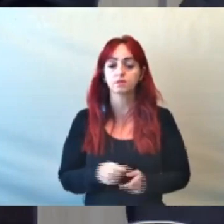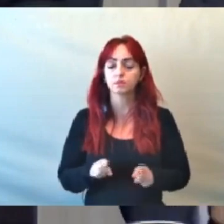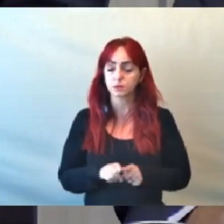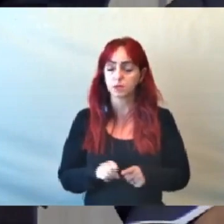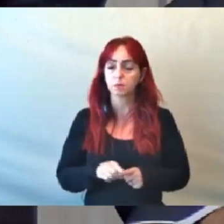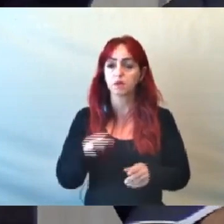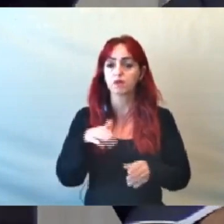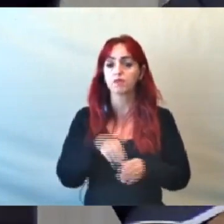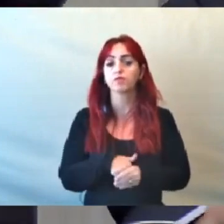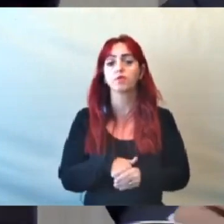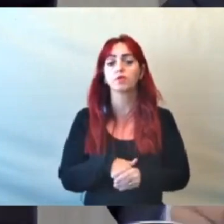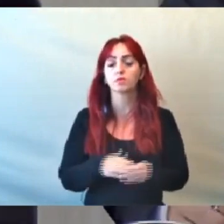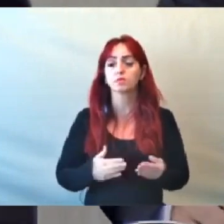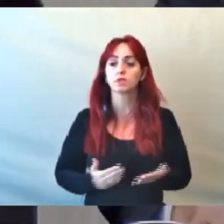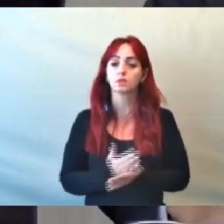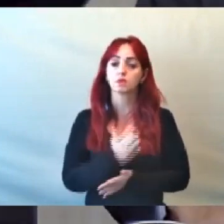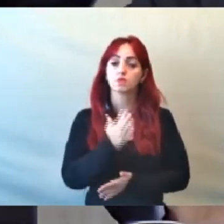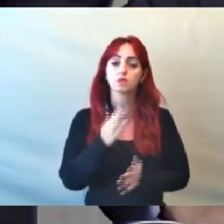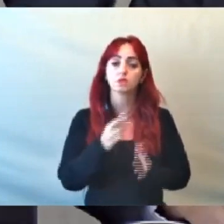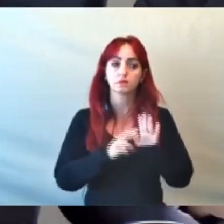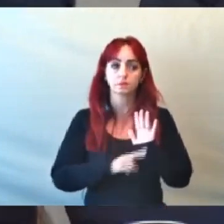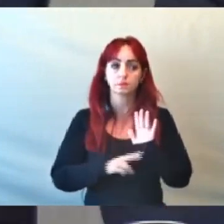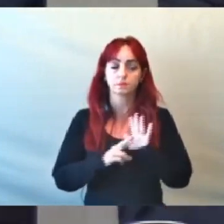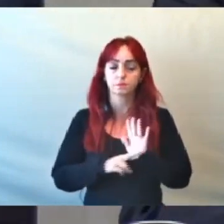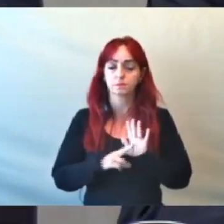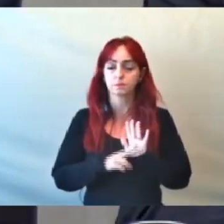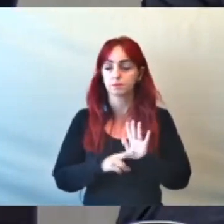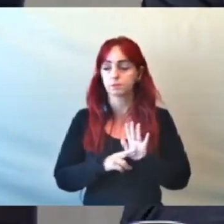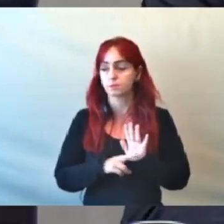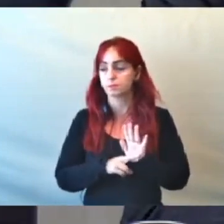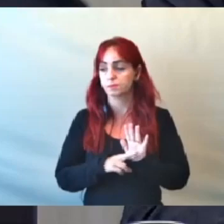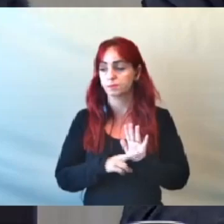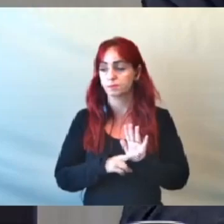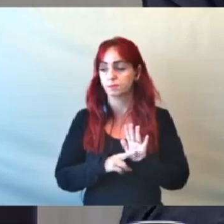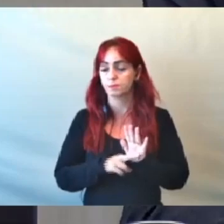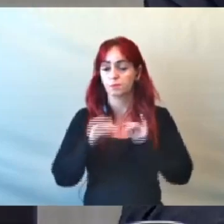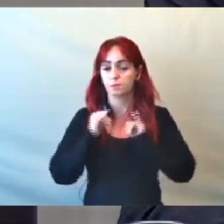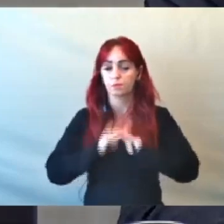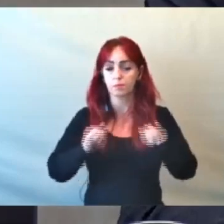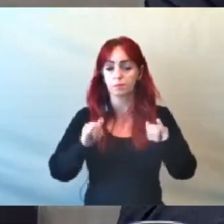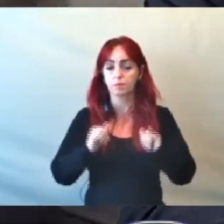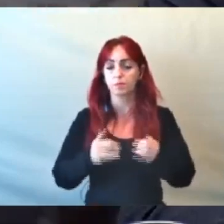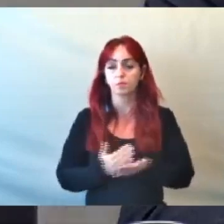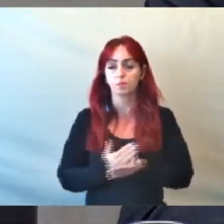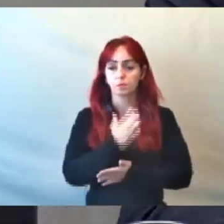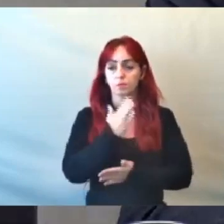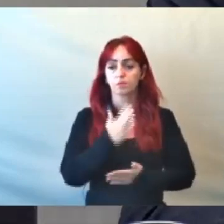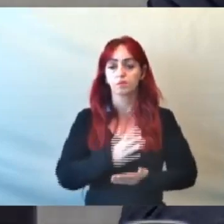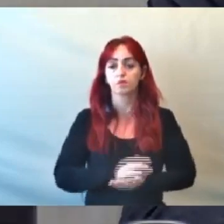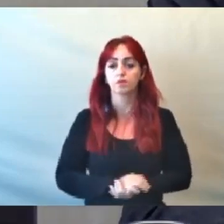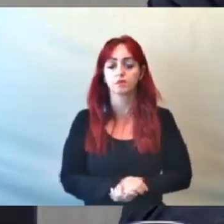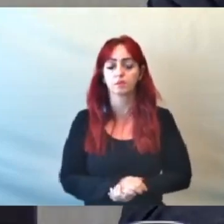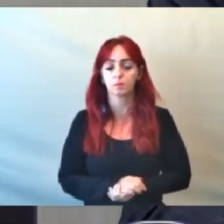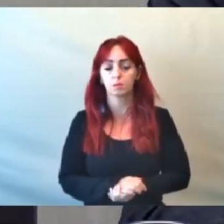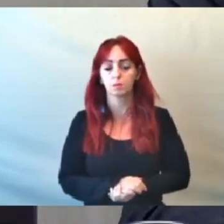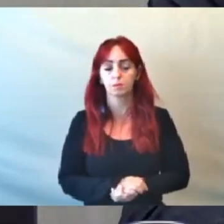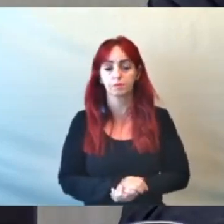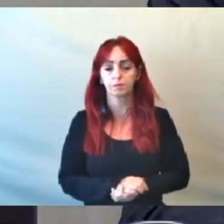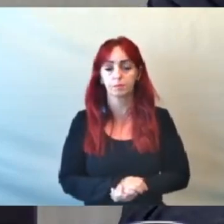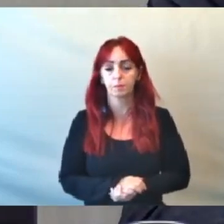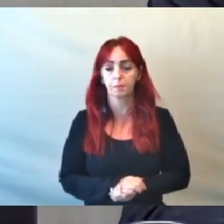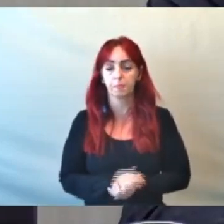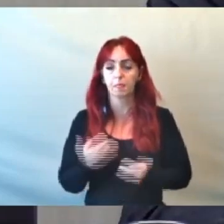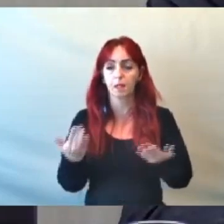requerido e declaro a sua aprovação à unanimidade. Agora o item 3 da pauta é o documento